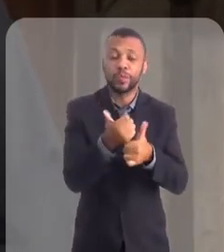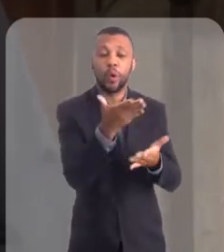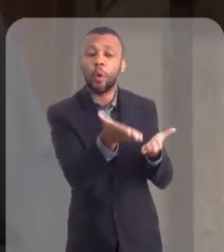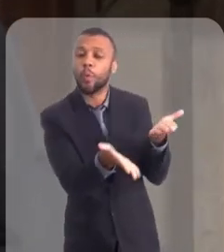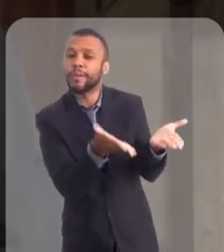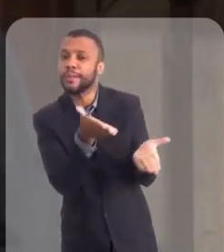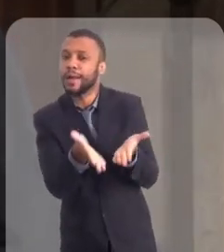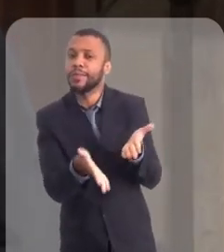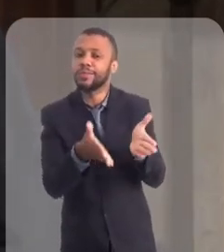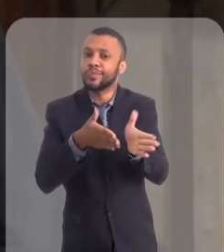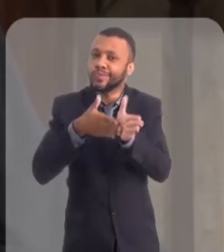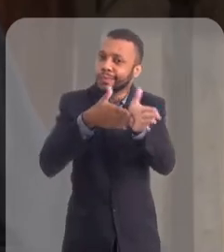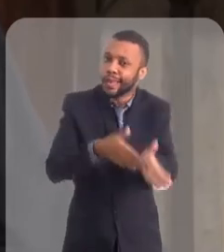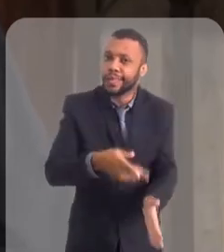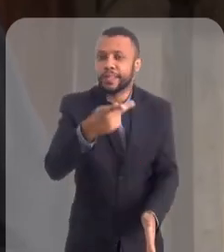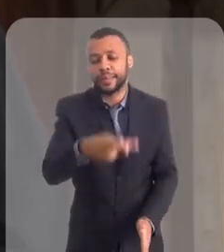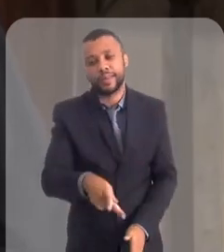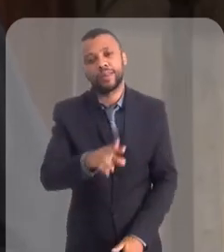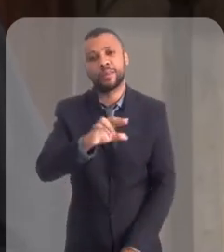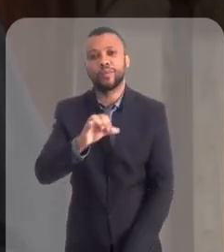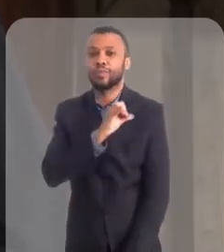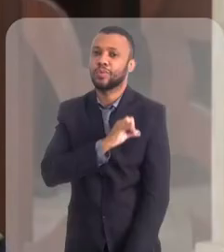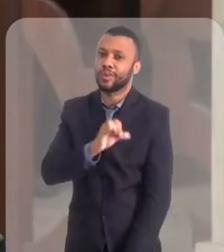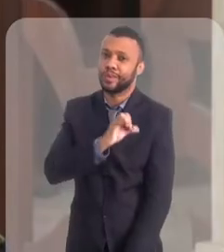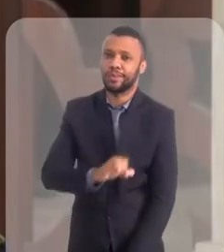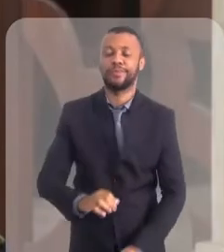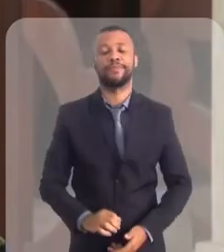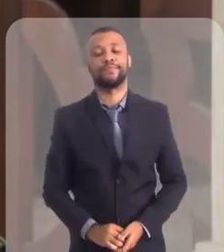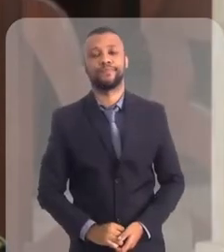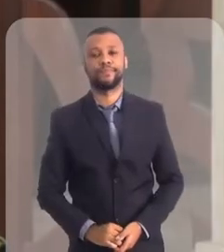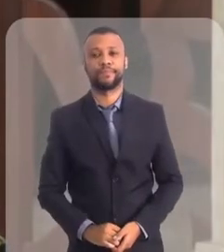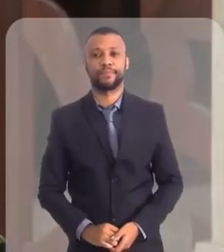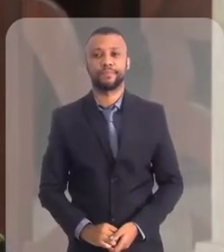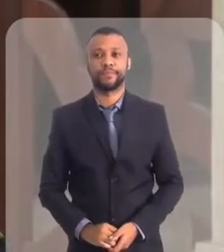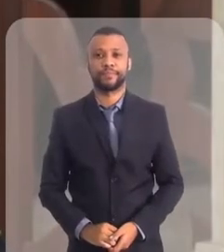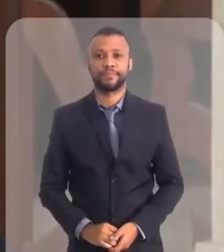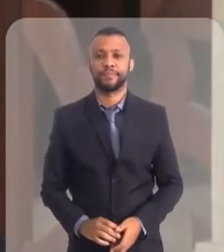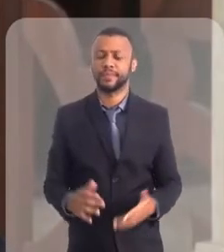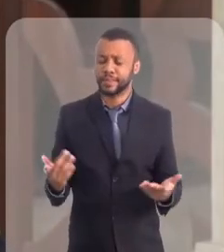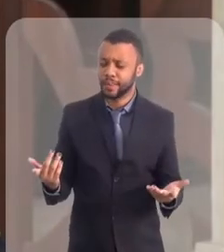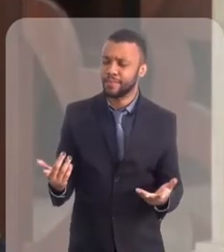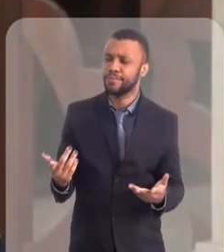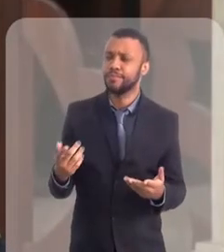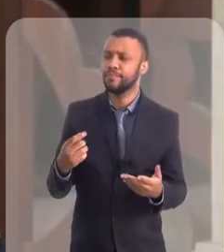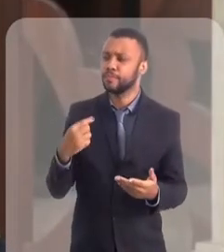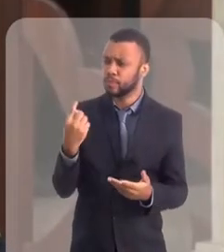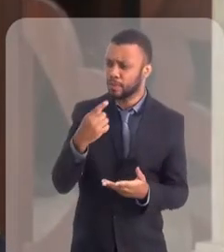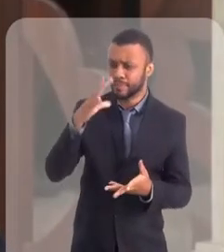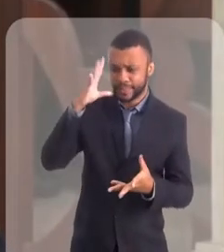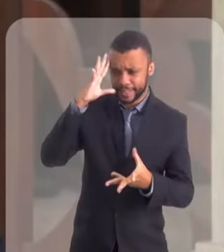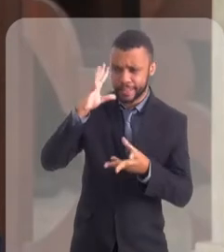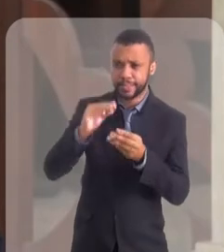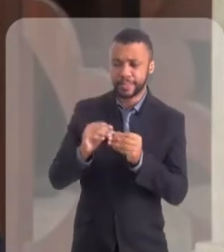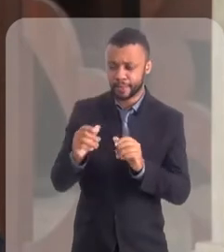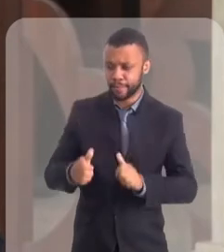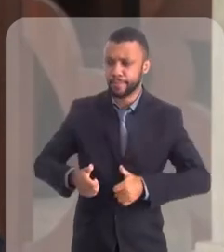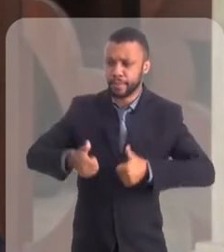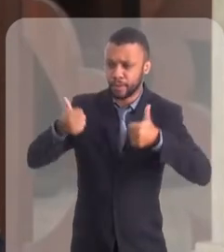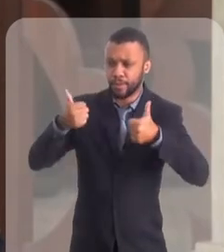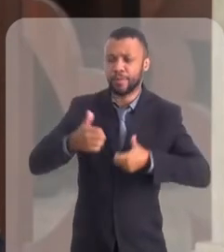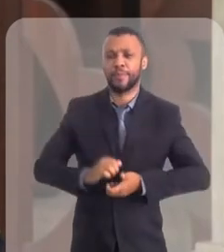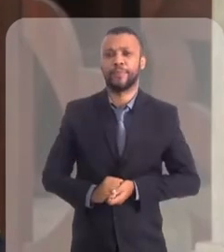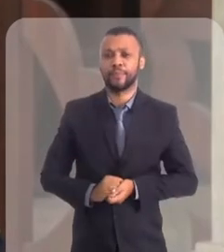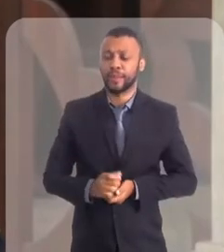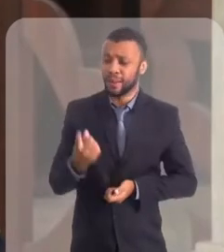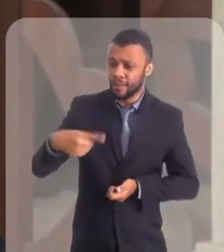no cuidado aqui dos fiéis do Rio de Janeiro. Vou chegar lá. Só para entender,